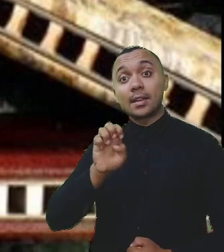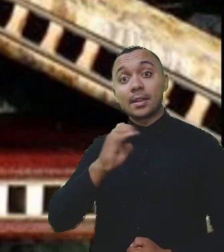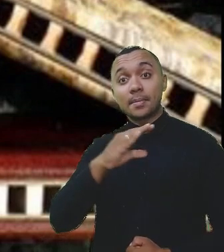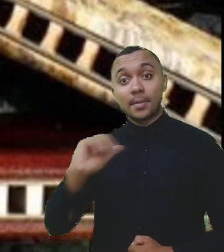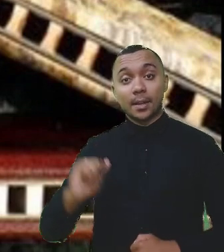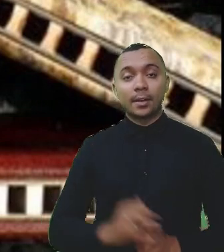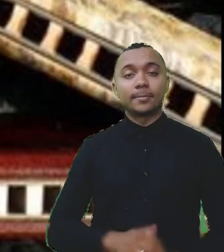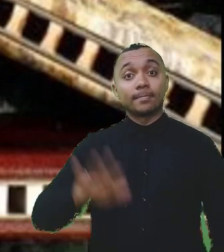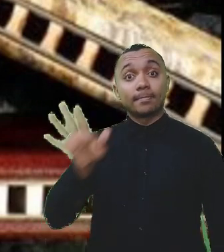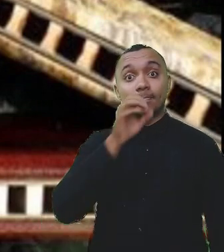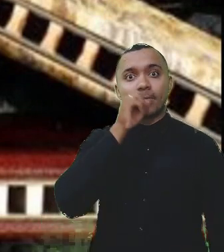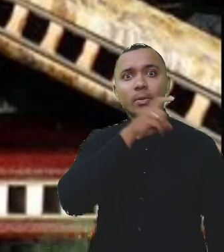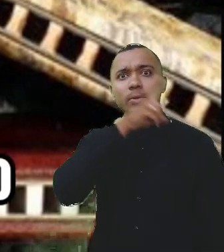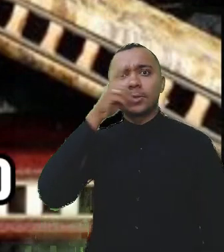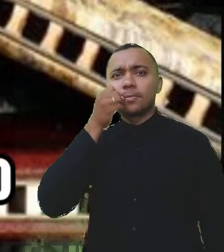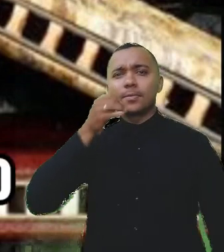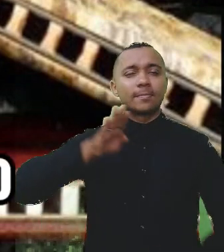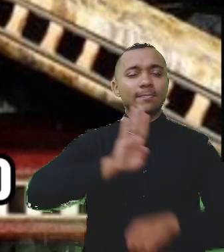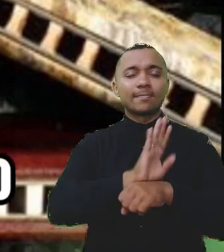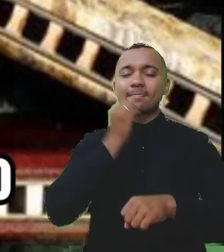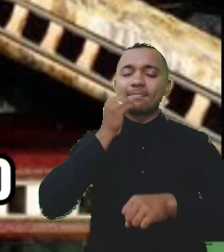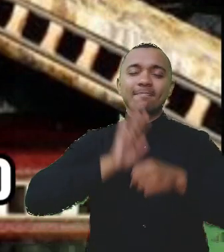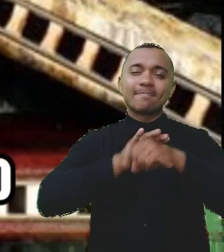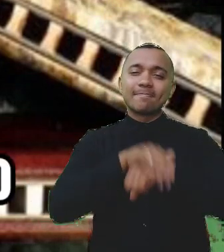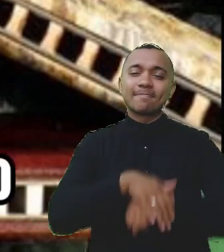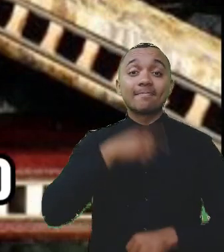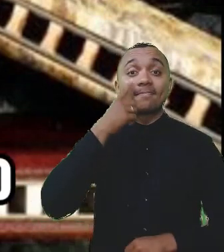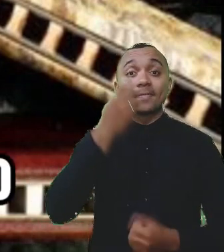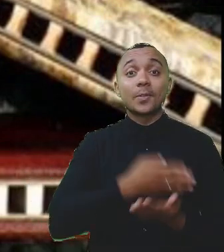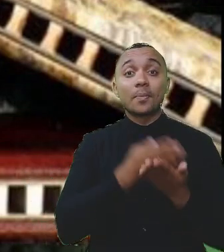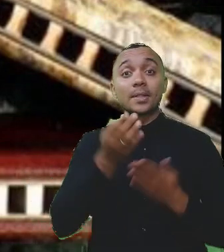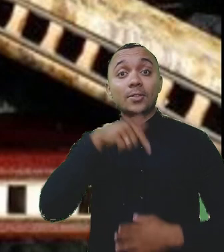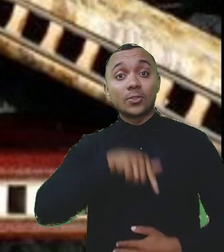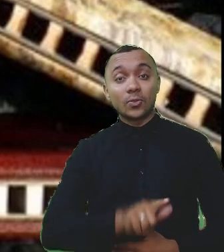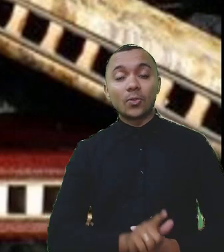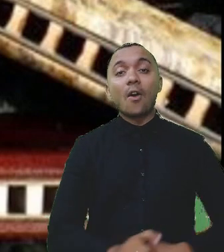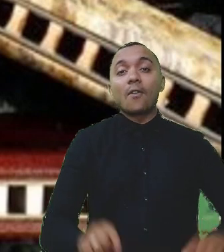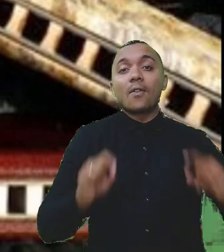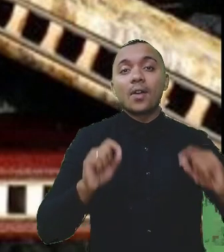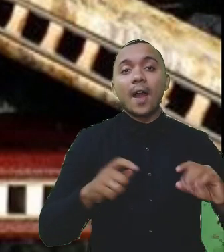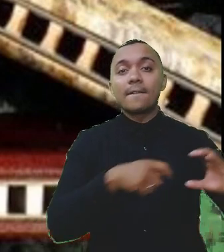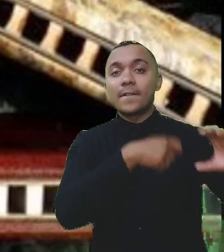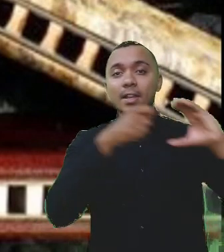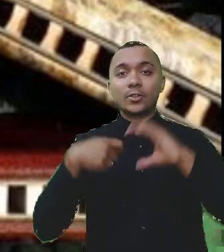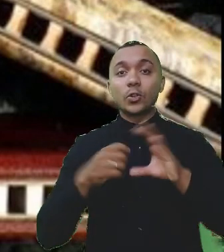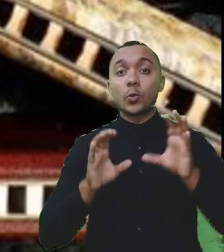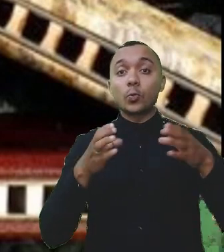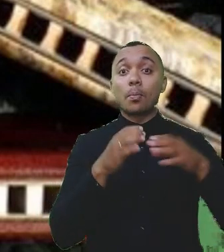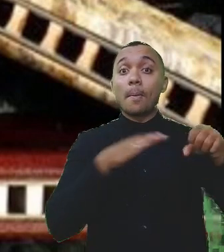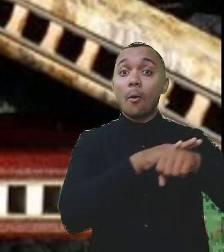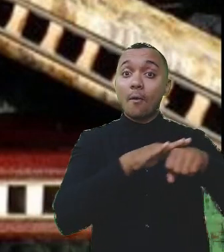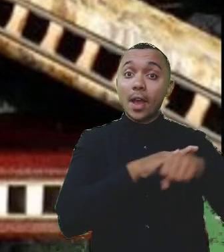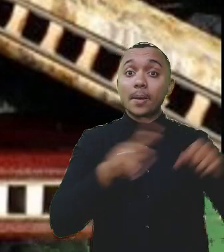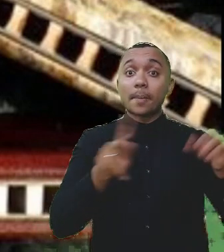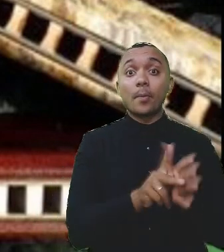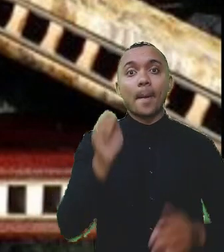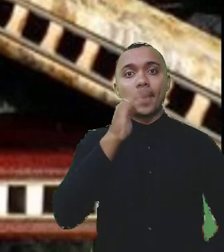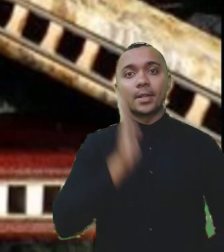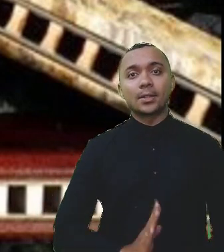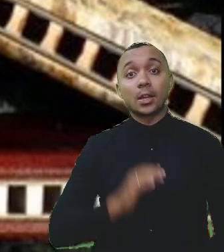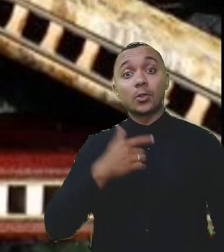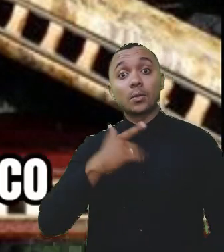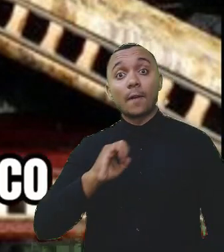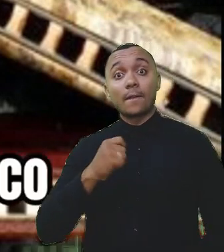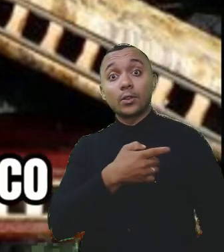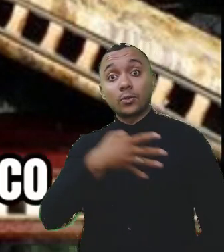pessoal. Bom dia, boa tarde, boa noite. Estamos iniciando aqui mais uma edição do Fórum Harmônicas Brasil, a edição